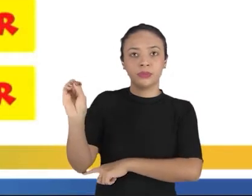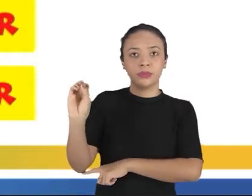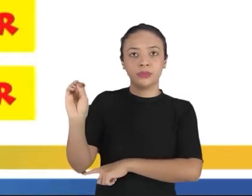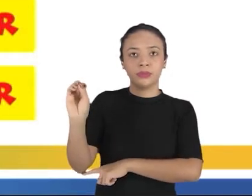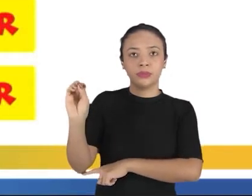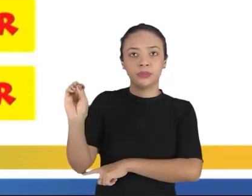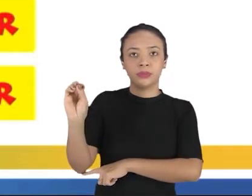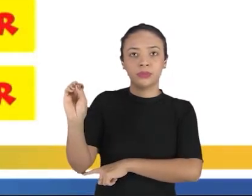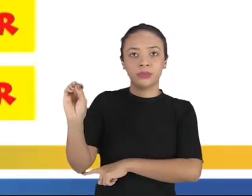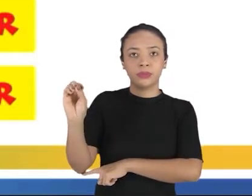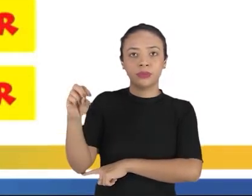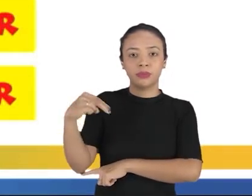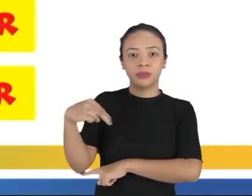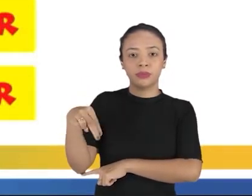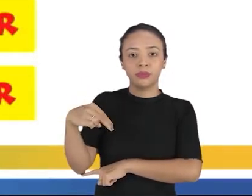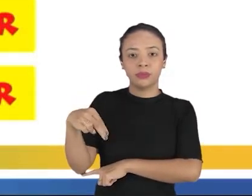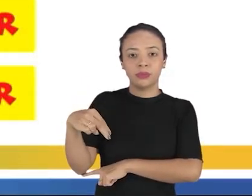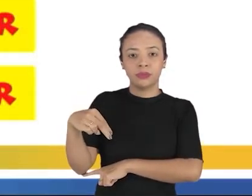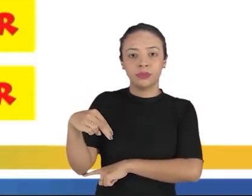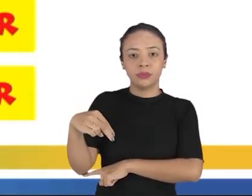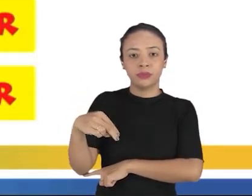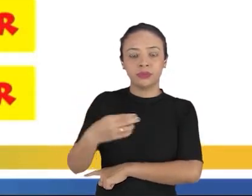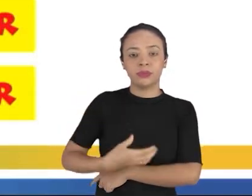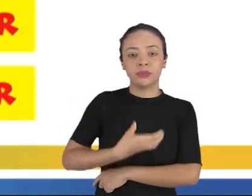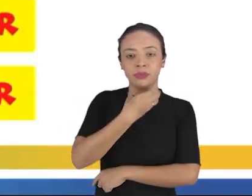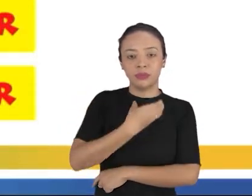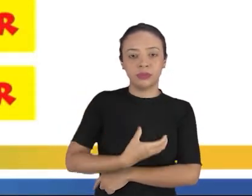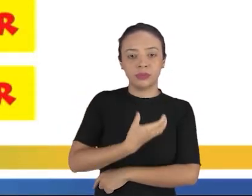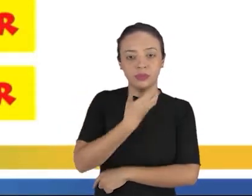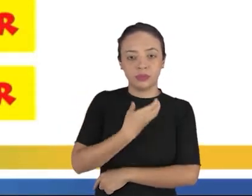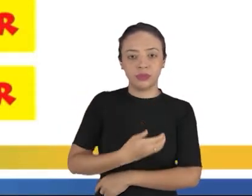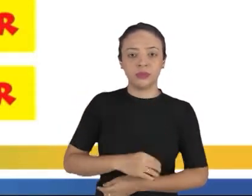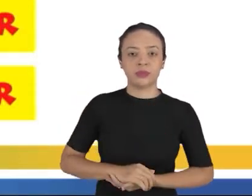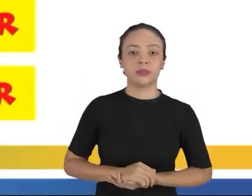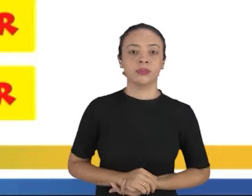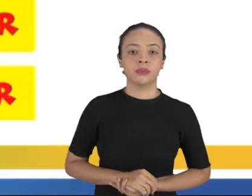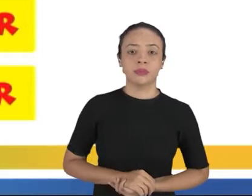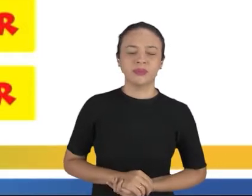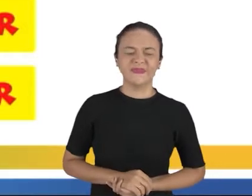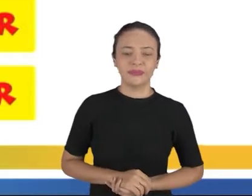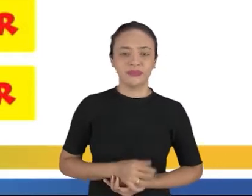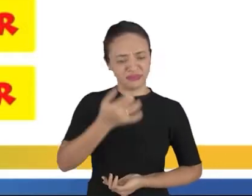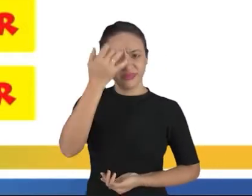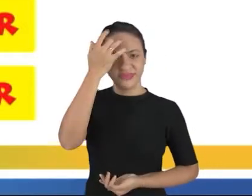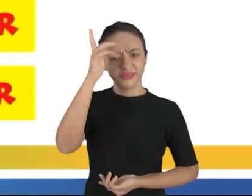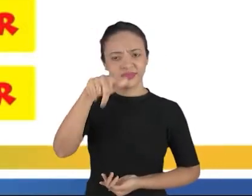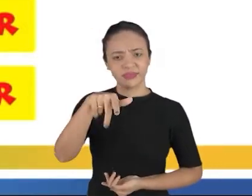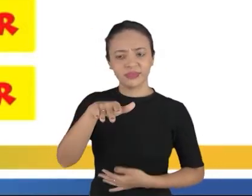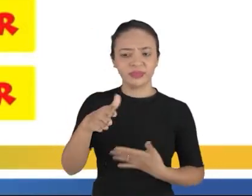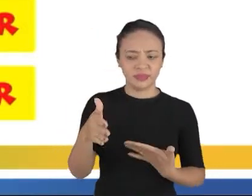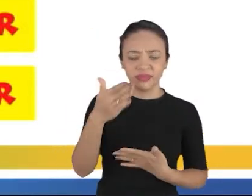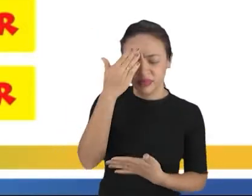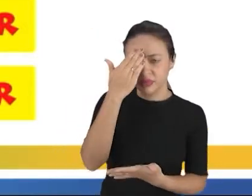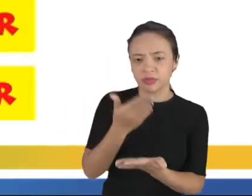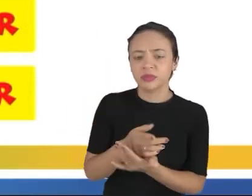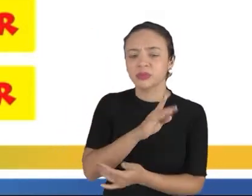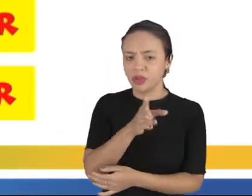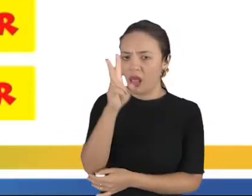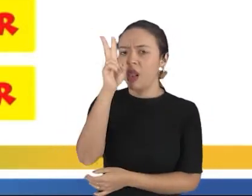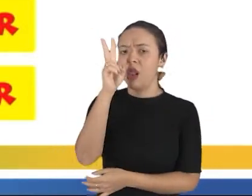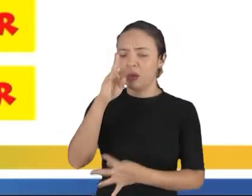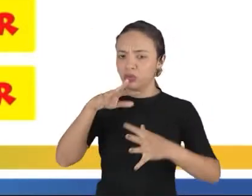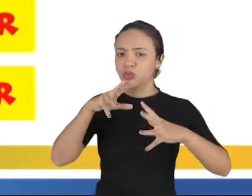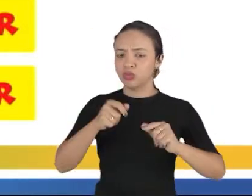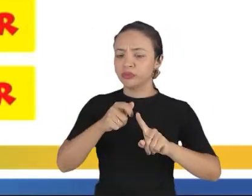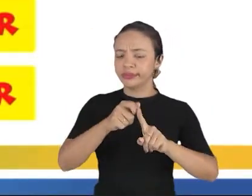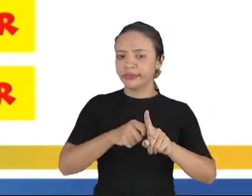October, November, December. Tranquilo, né, pessoal? Acredito que vocês estejam lembrando aí